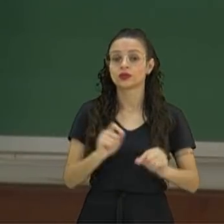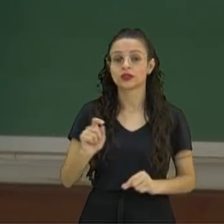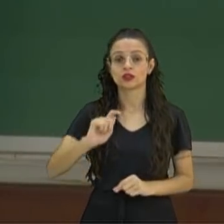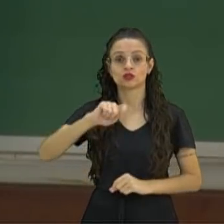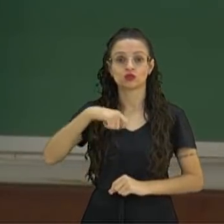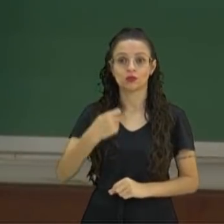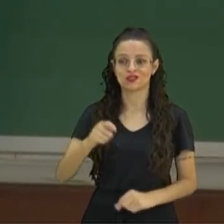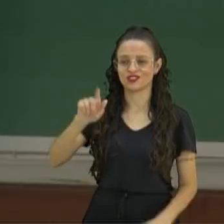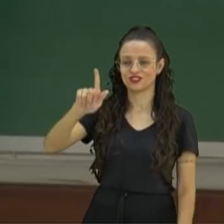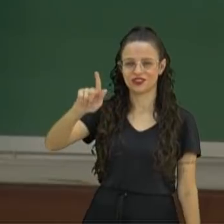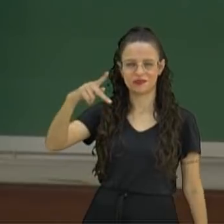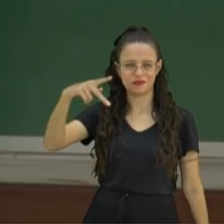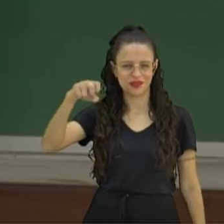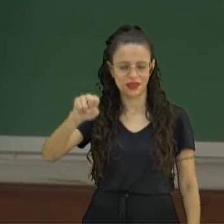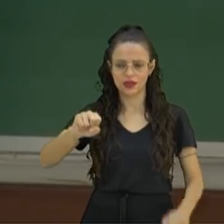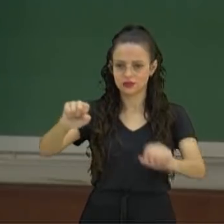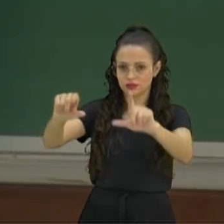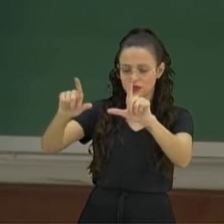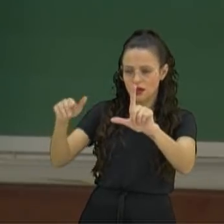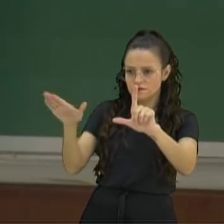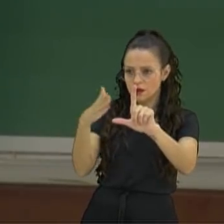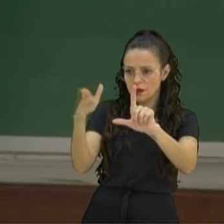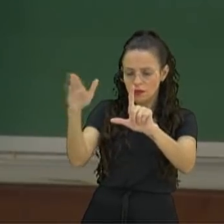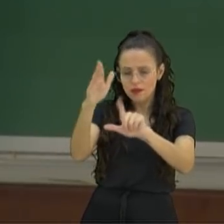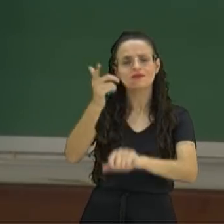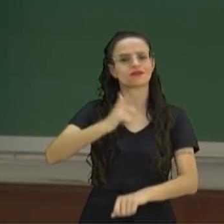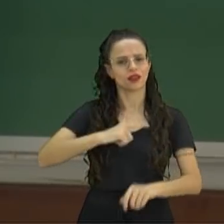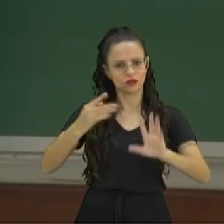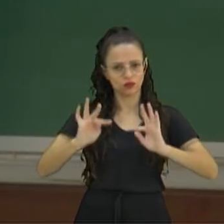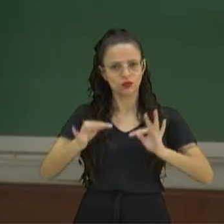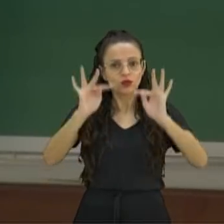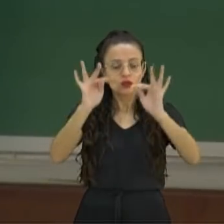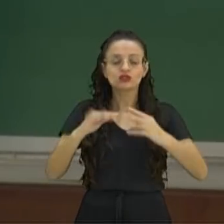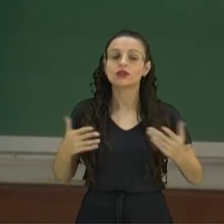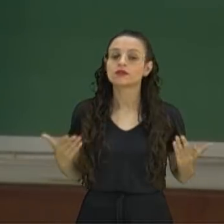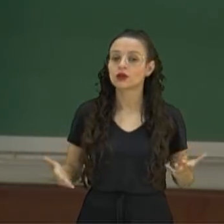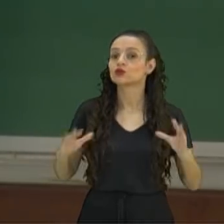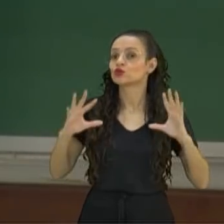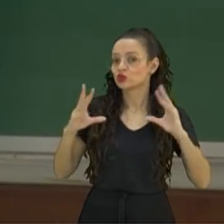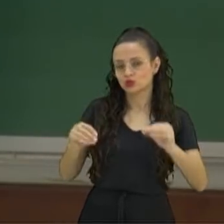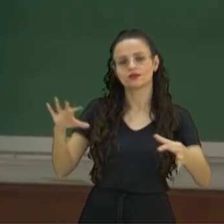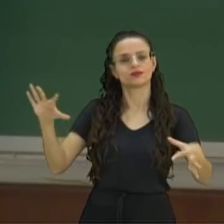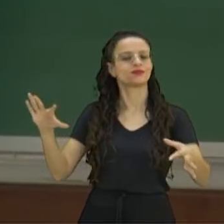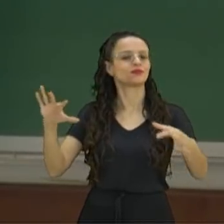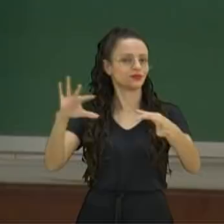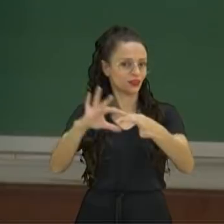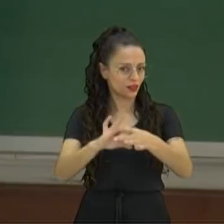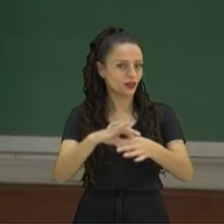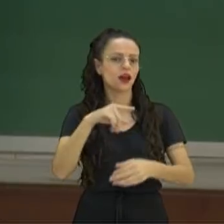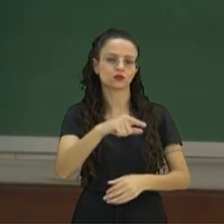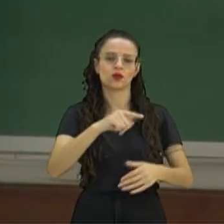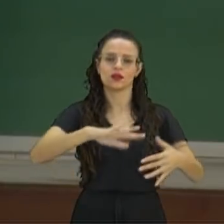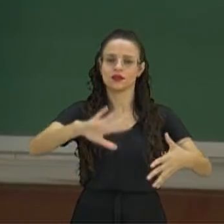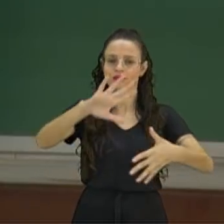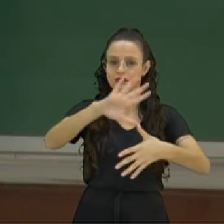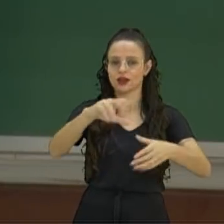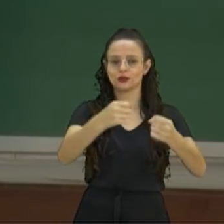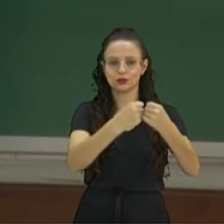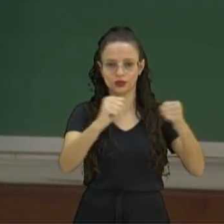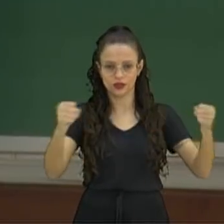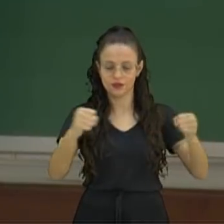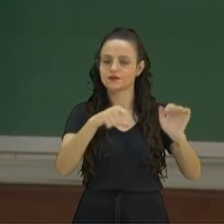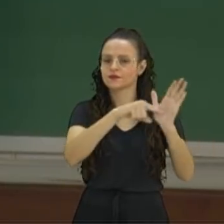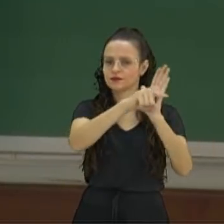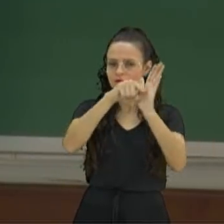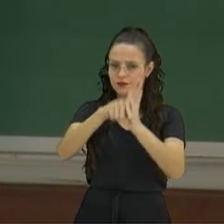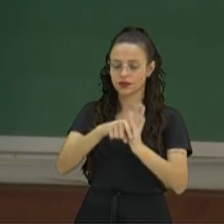de GPS, de utilização da tecnologia para os deslocamentos, tudo isso está ligado à cartografia. Certo?